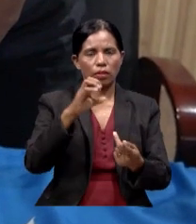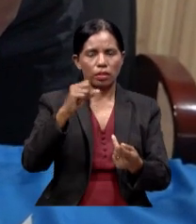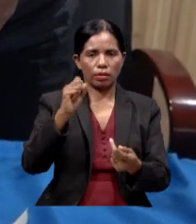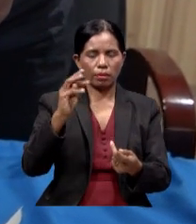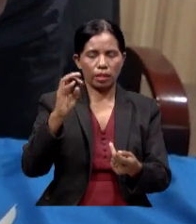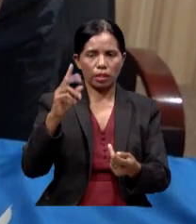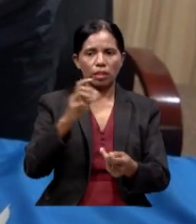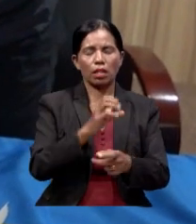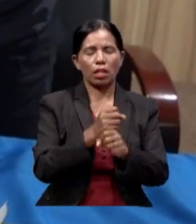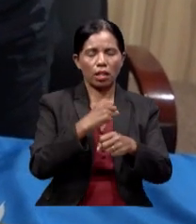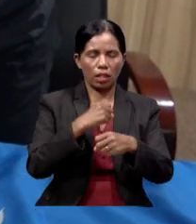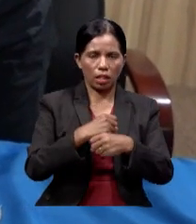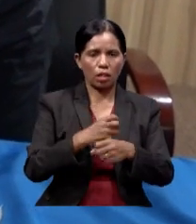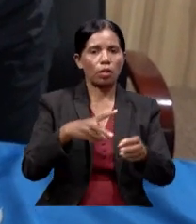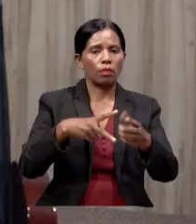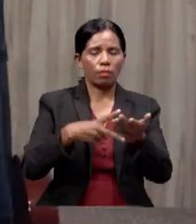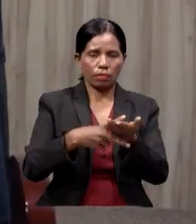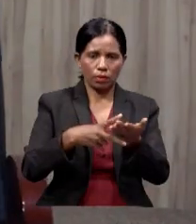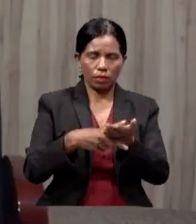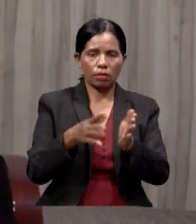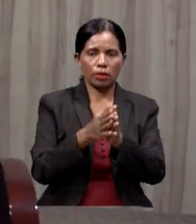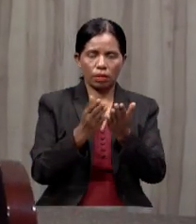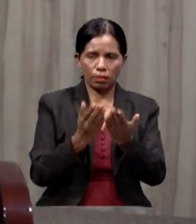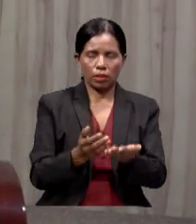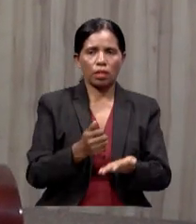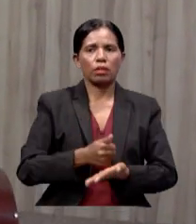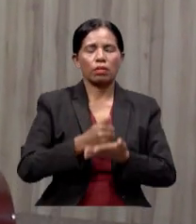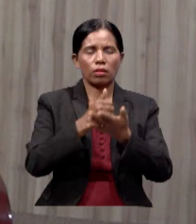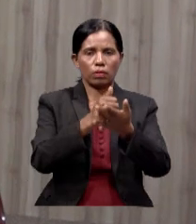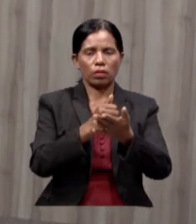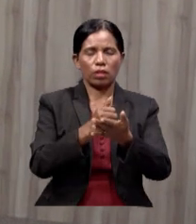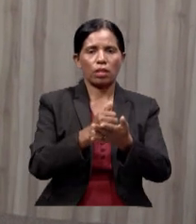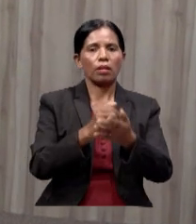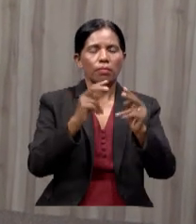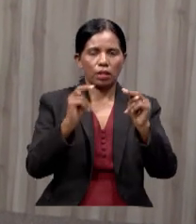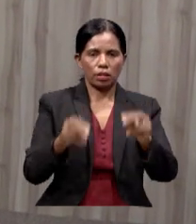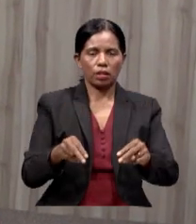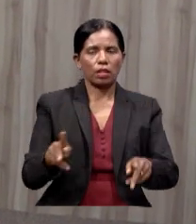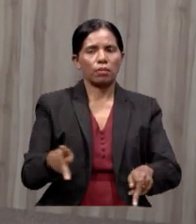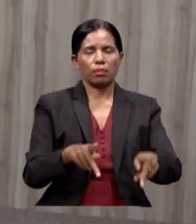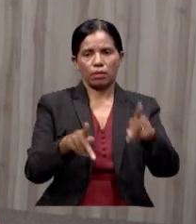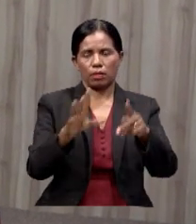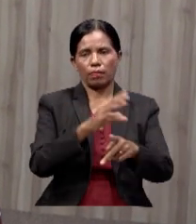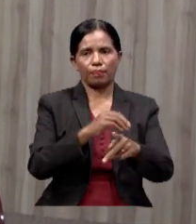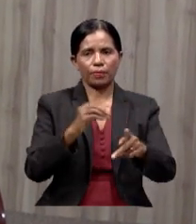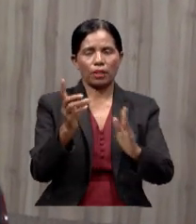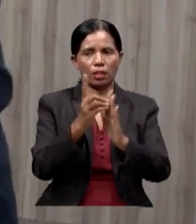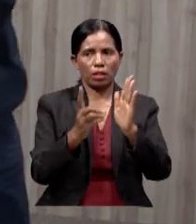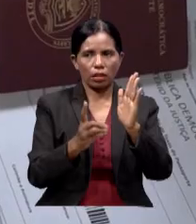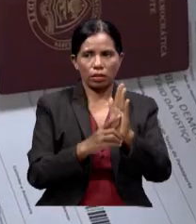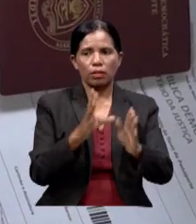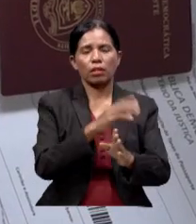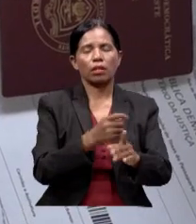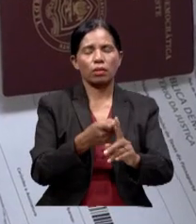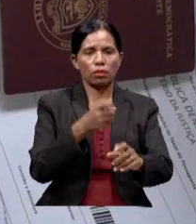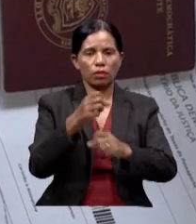ho reproduz caderneta passaporte nune bela atende ona necessidade público. Tuir dados husi direção serviço registro notariado